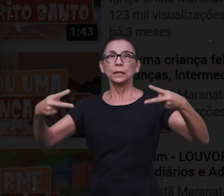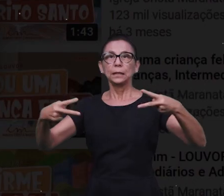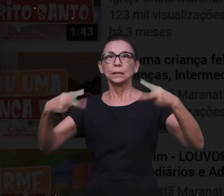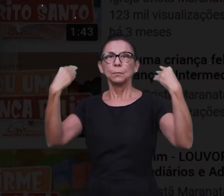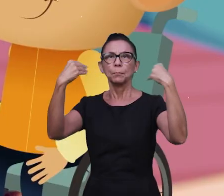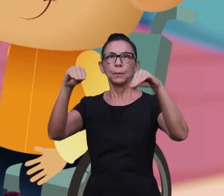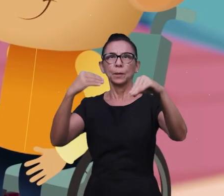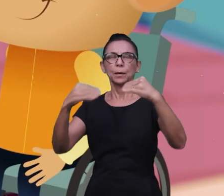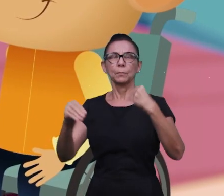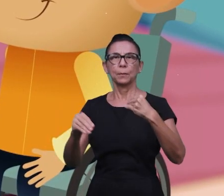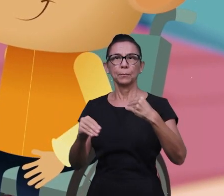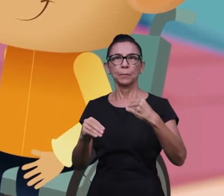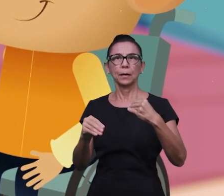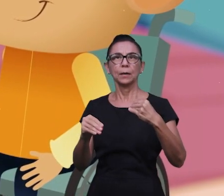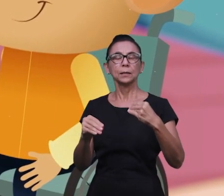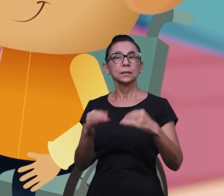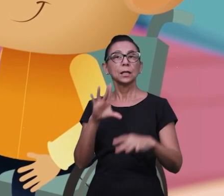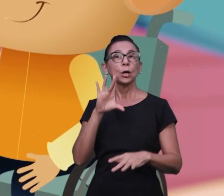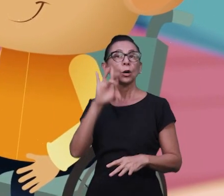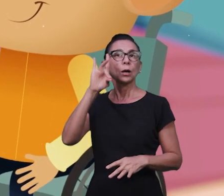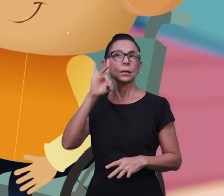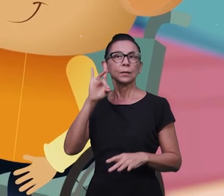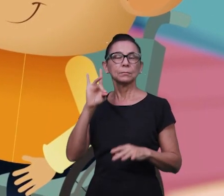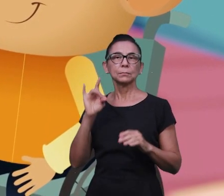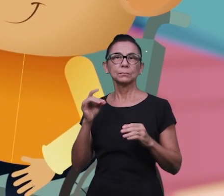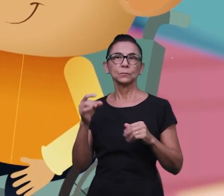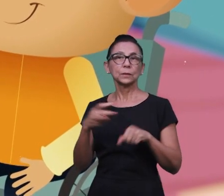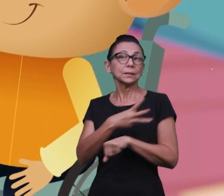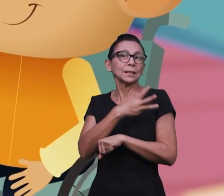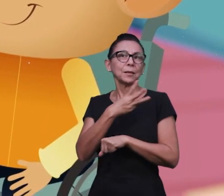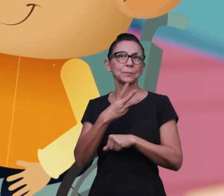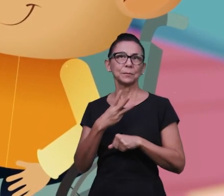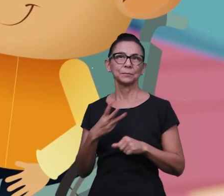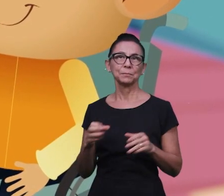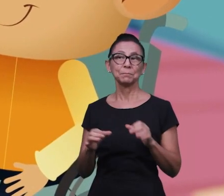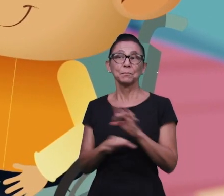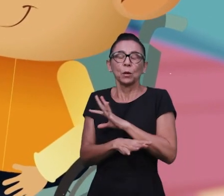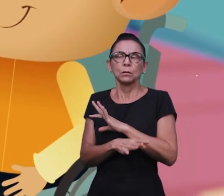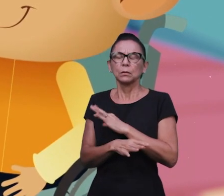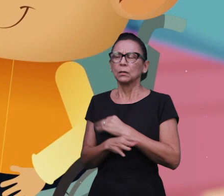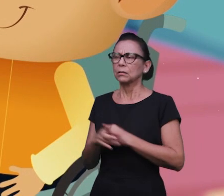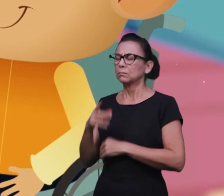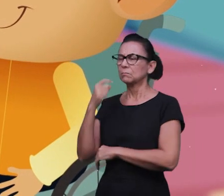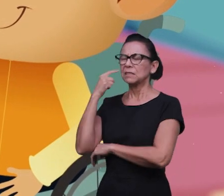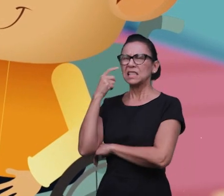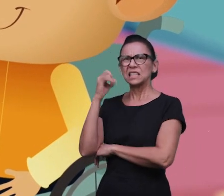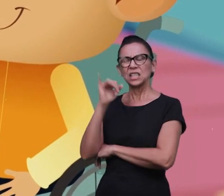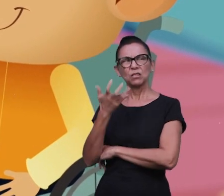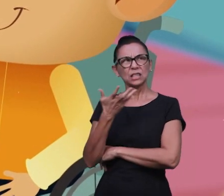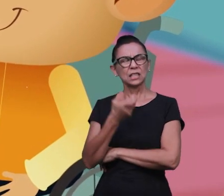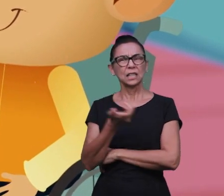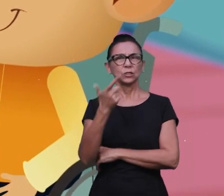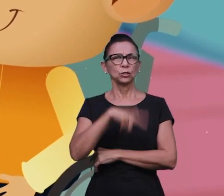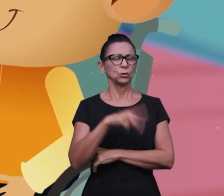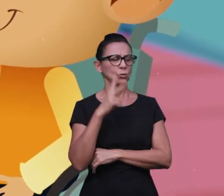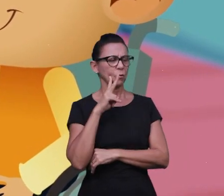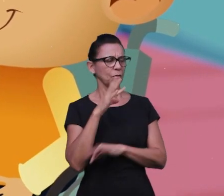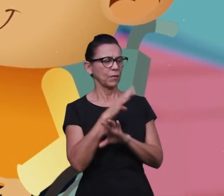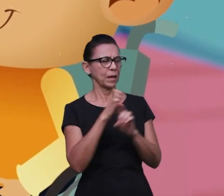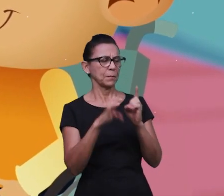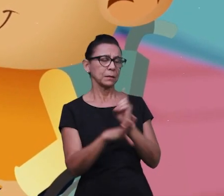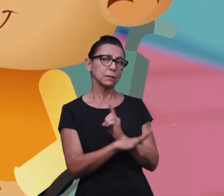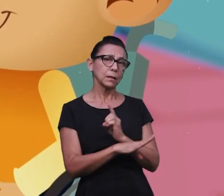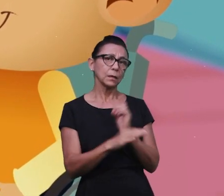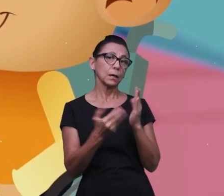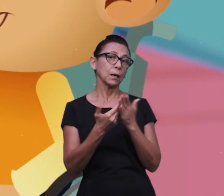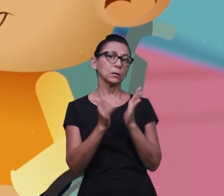e fácil. Mas, Guguinha, se eu quiser rever uma aula das crianças ou ainda ajudar meu vovô a assistir a EBD da